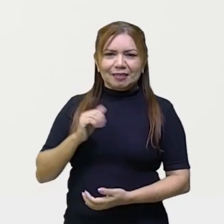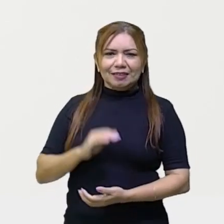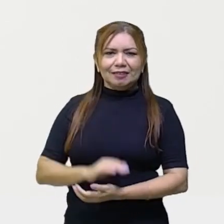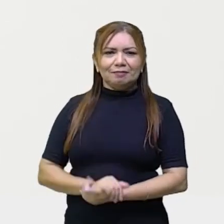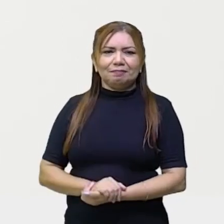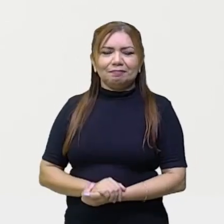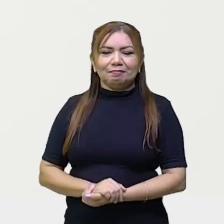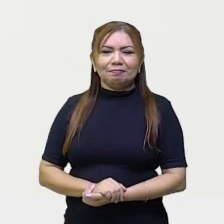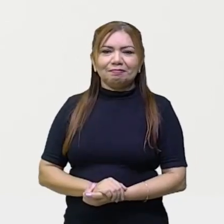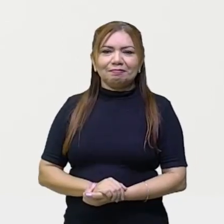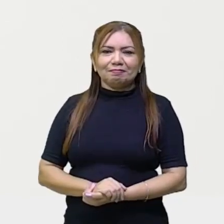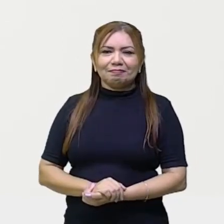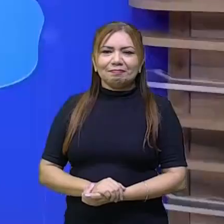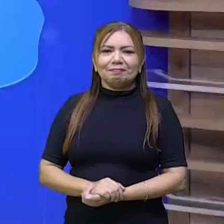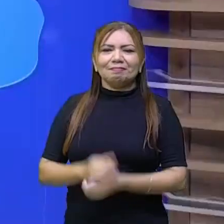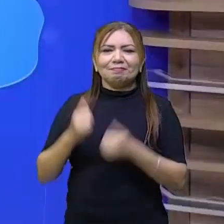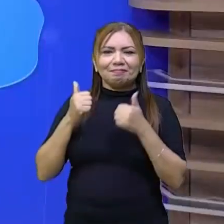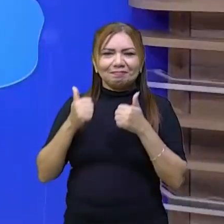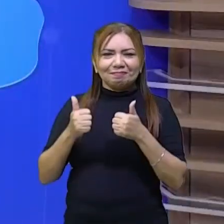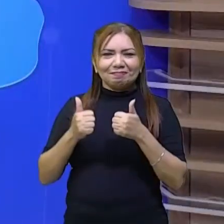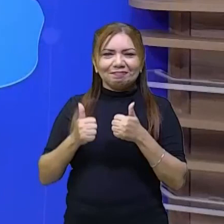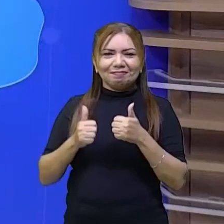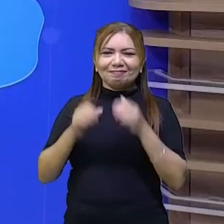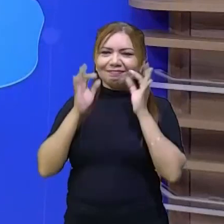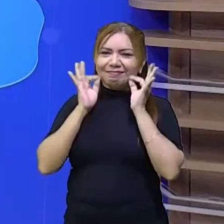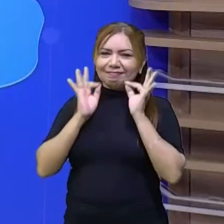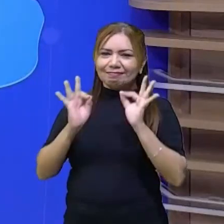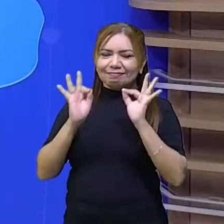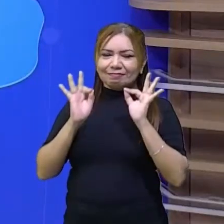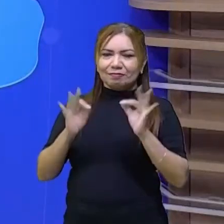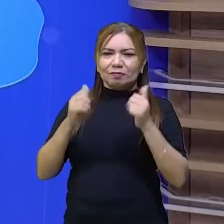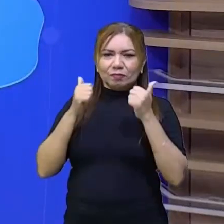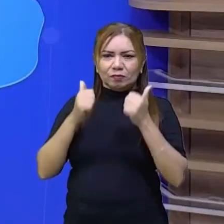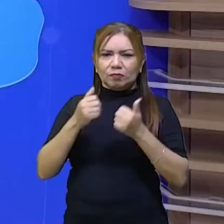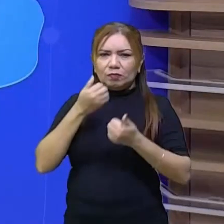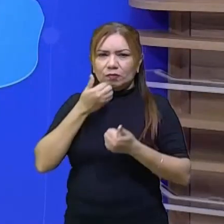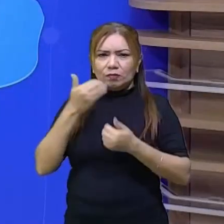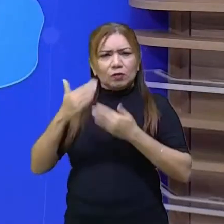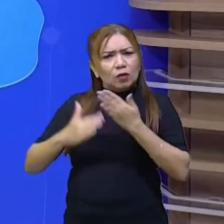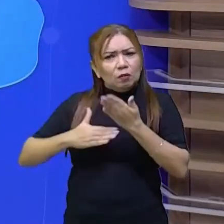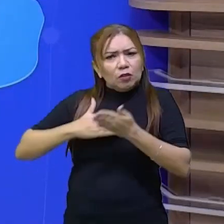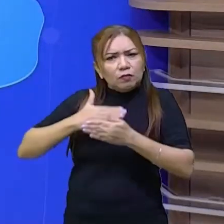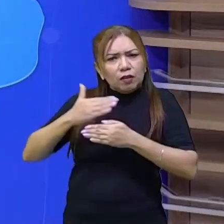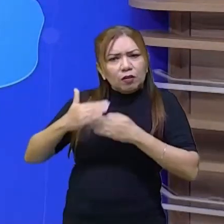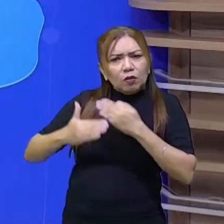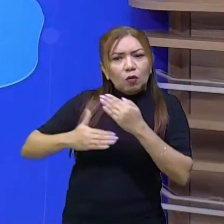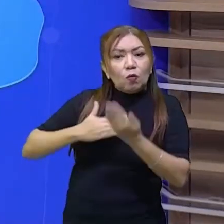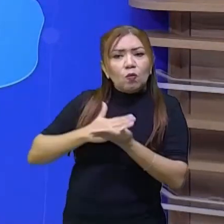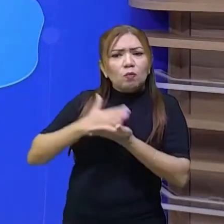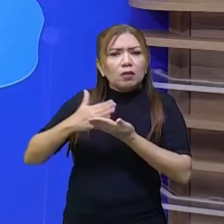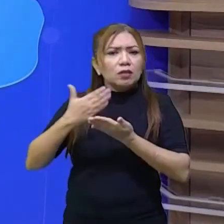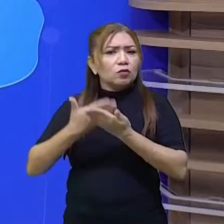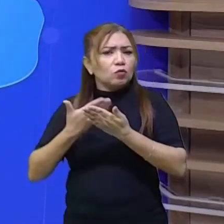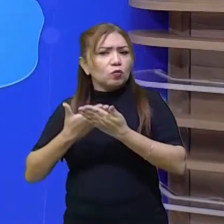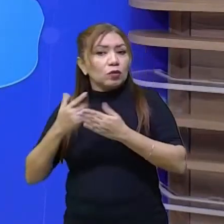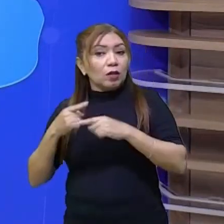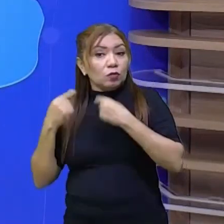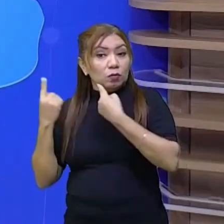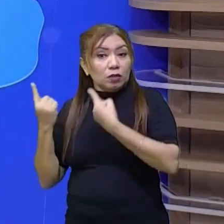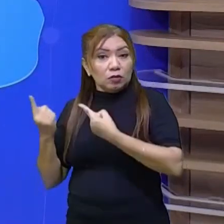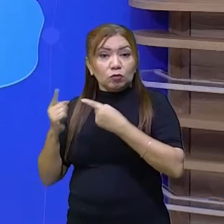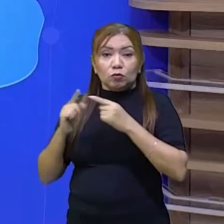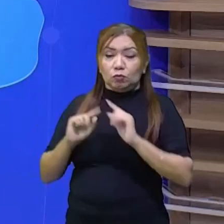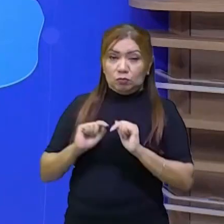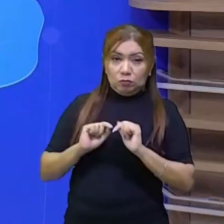Então uma aula bem gostosinho aula introdutória aí né muitas coisas que a gente ainda vai estudar com